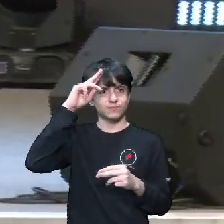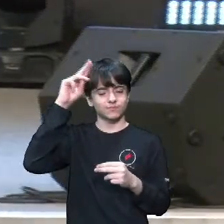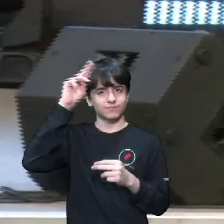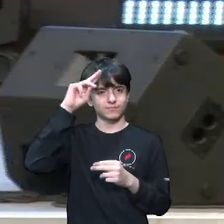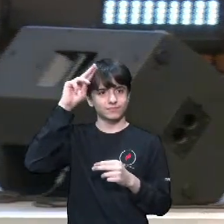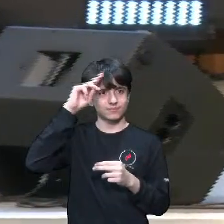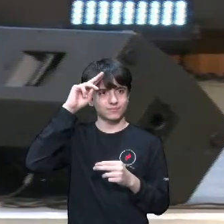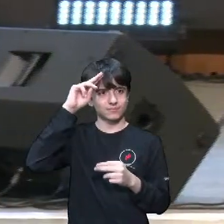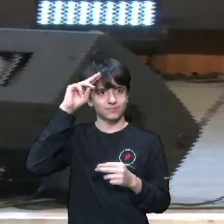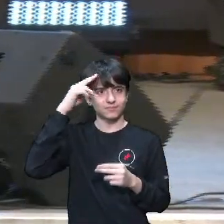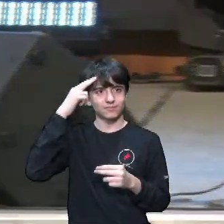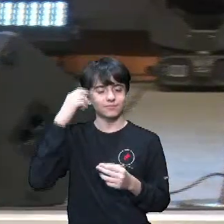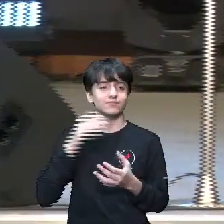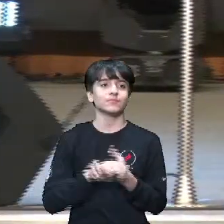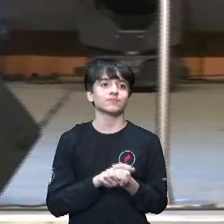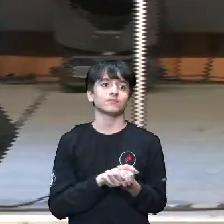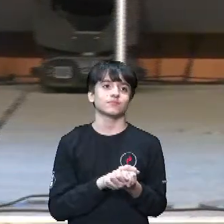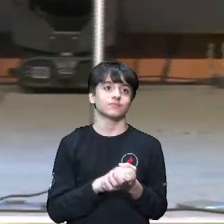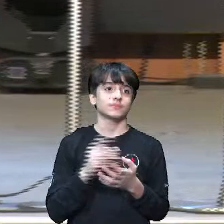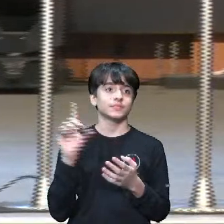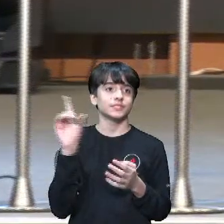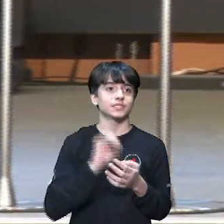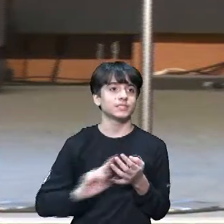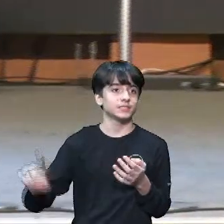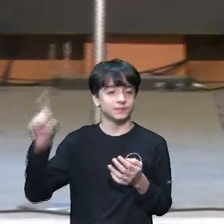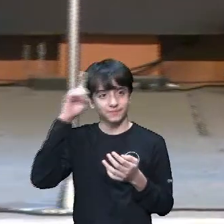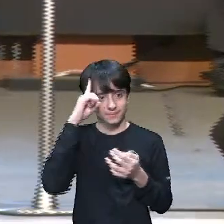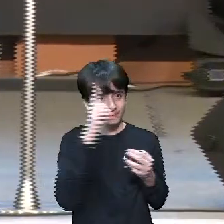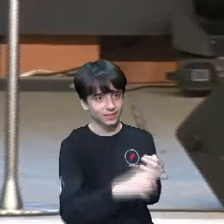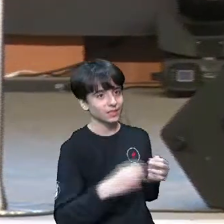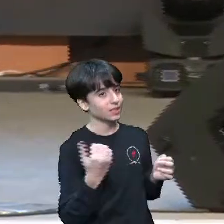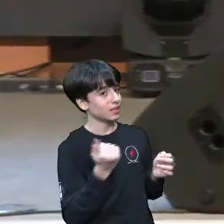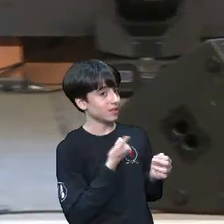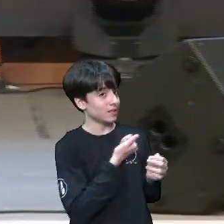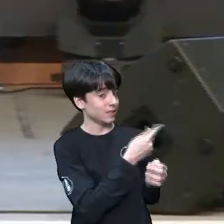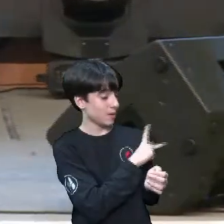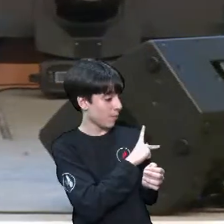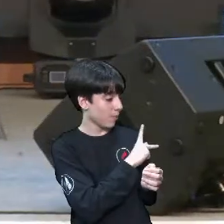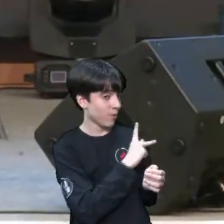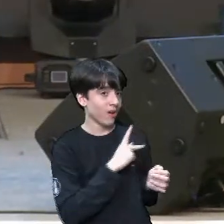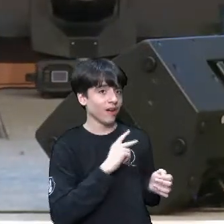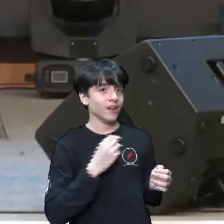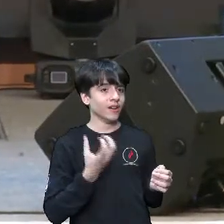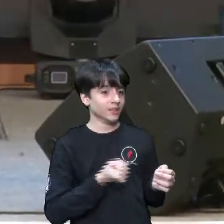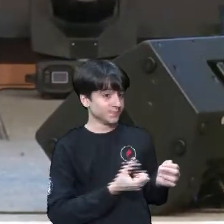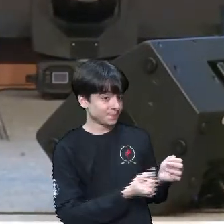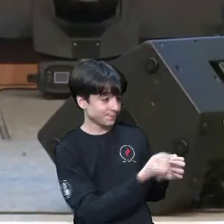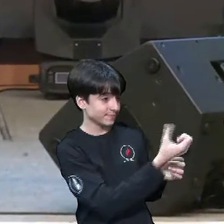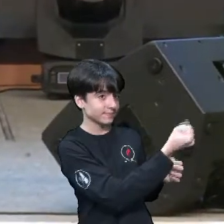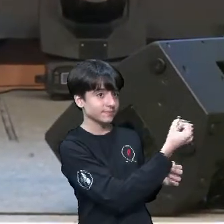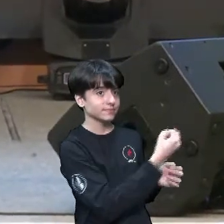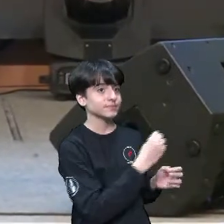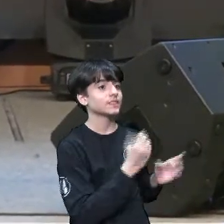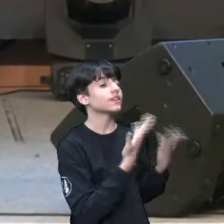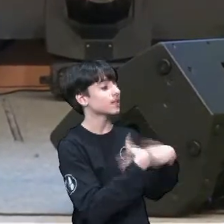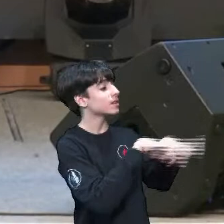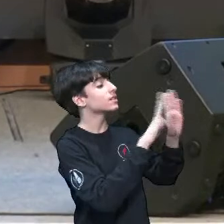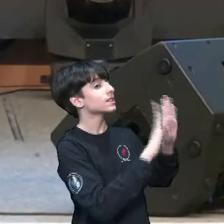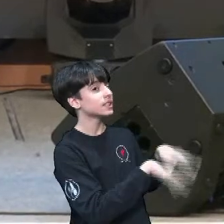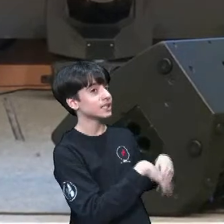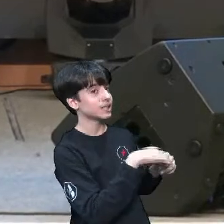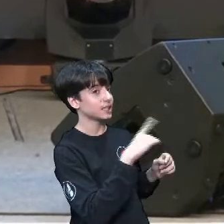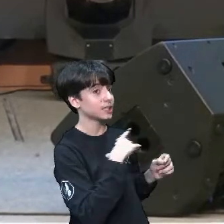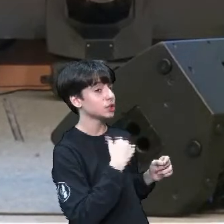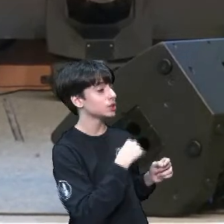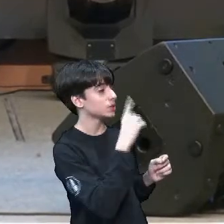um apóstolo na casa de Cornélio. Fez o homem viajar e dizer o seguinte, ei, eu vim aqui porque Deus mandou te dizer